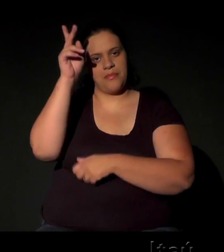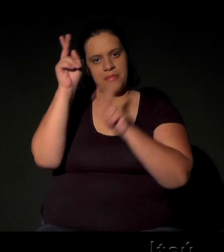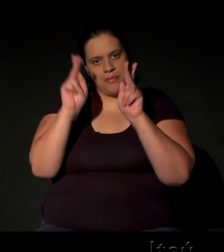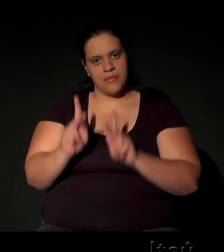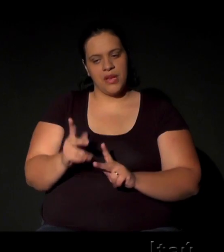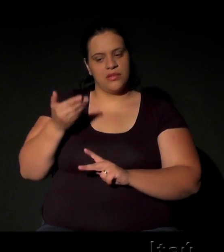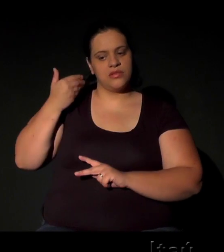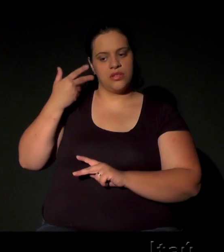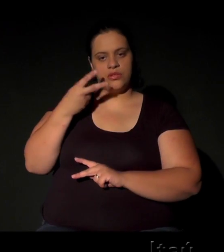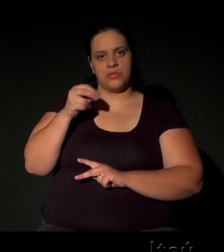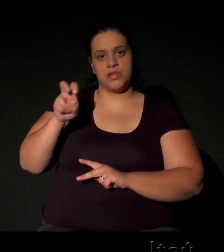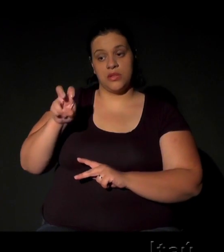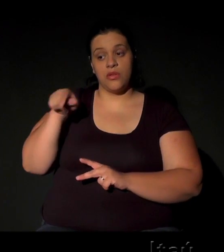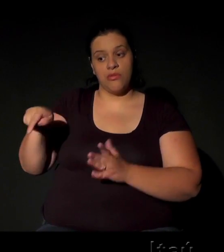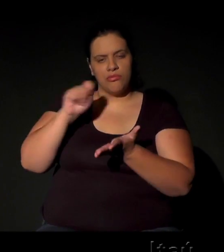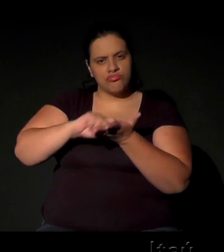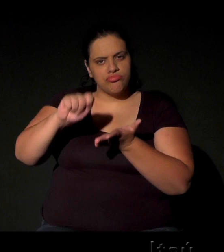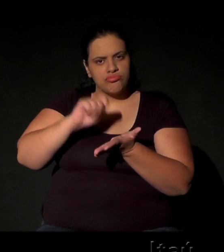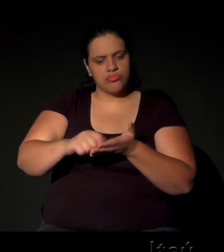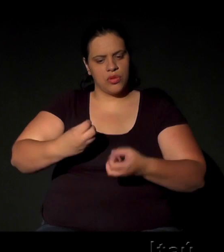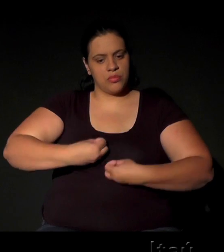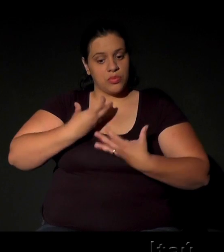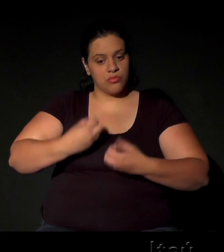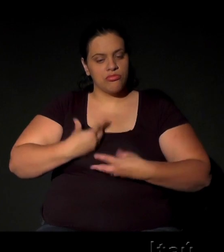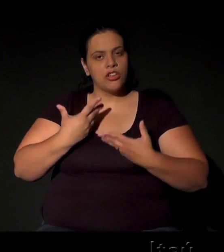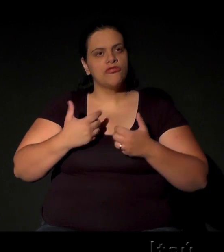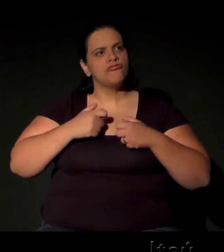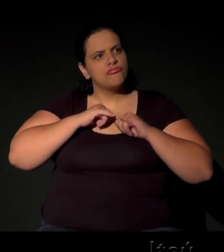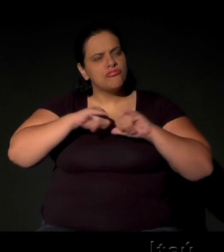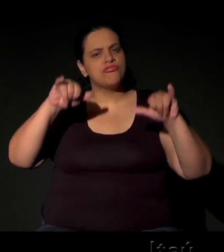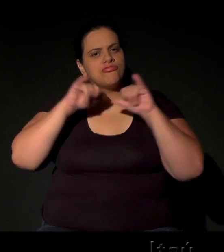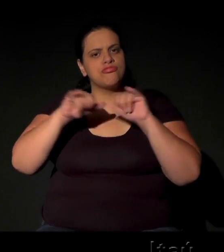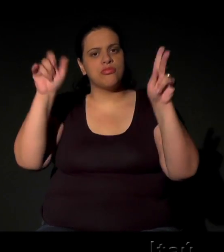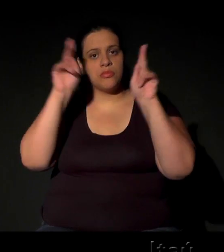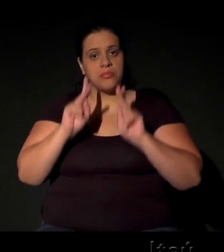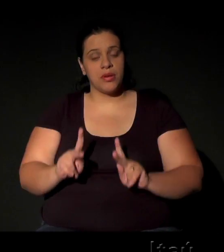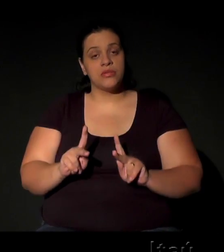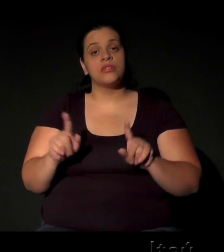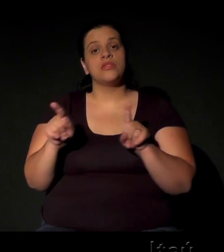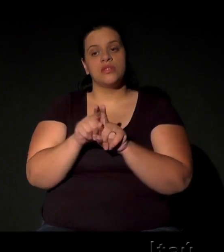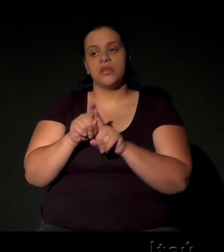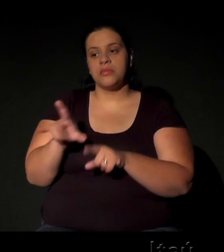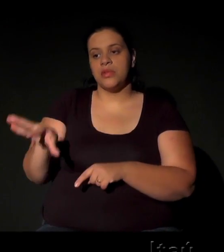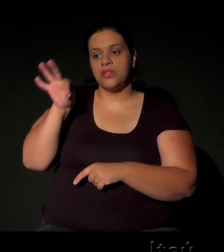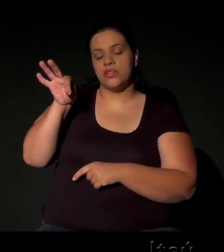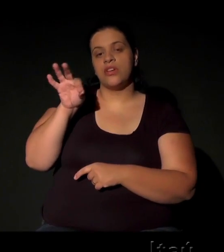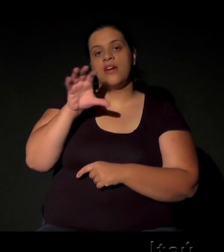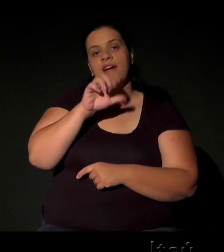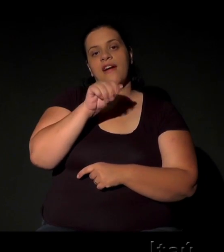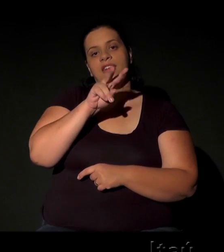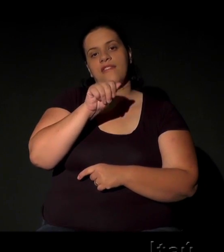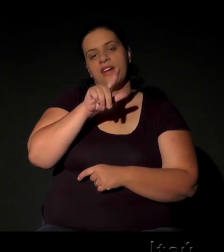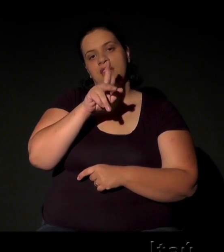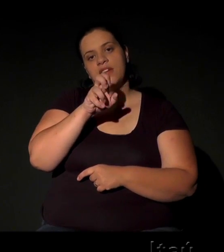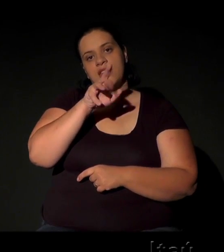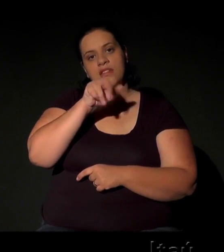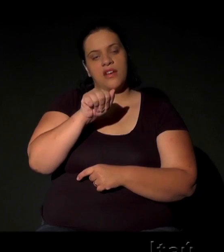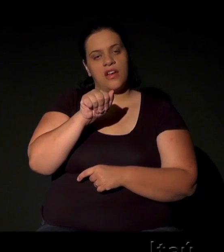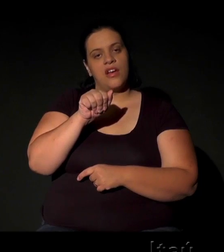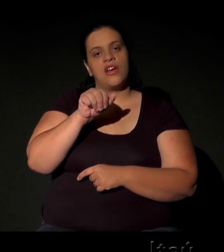escritora poeta Embaixadora da Paz e foi premiada como cavaleira da ordem ao mérito pelo governo